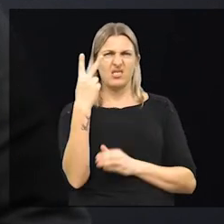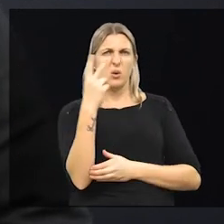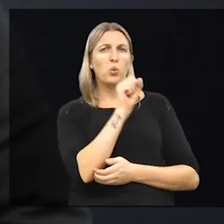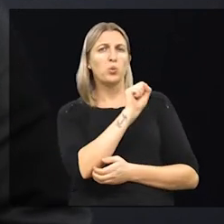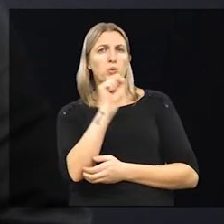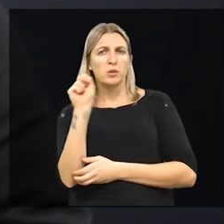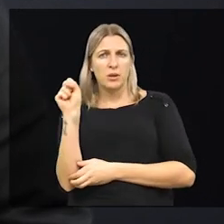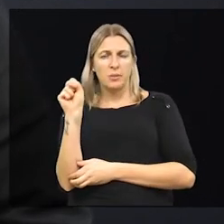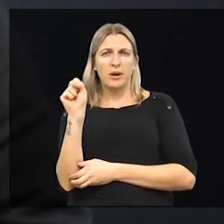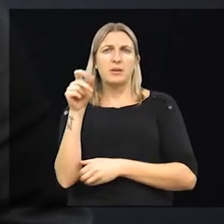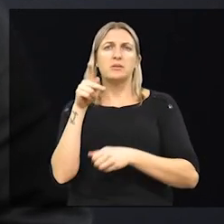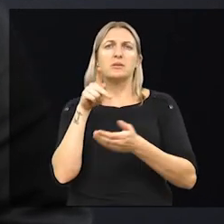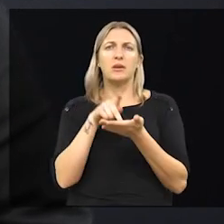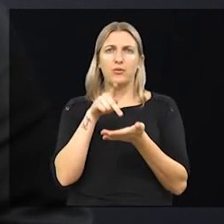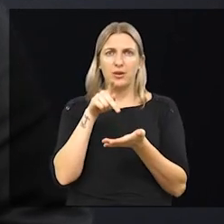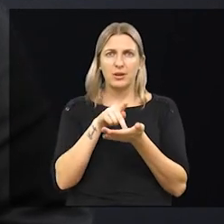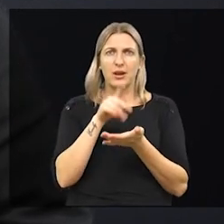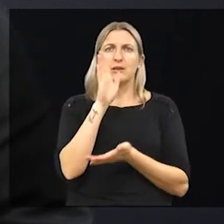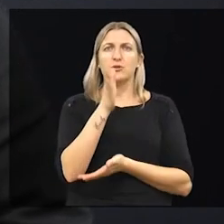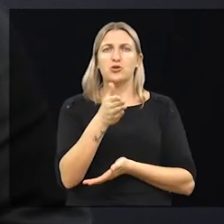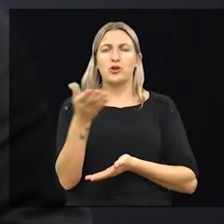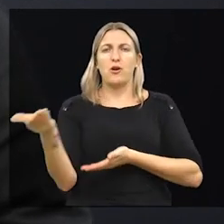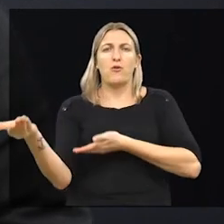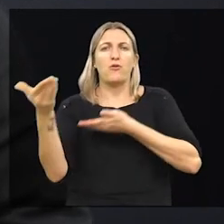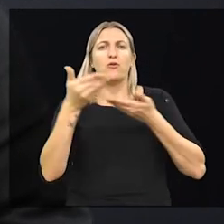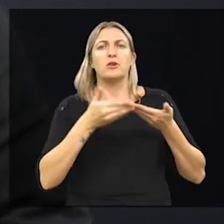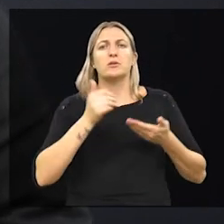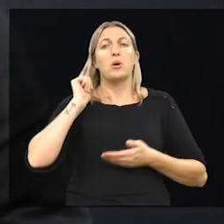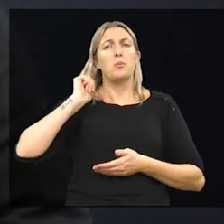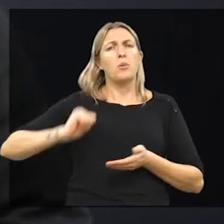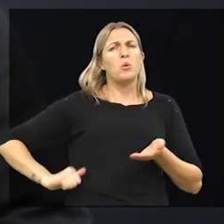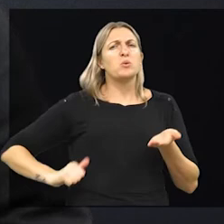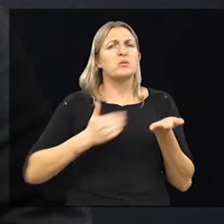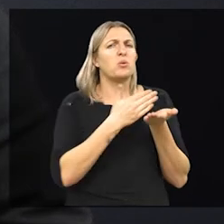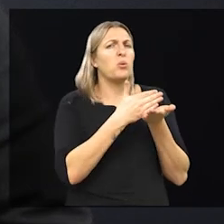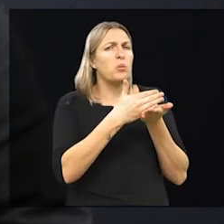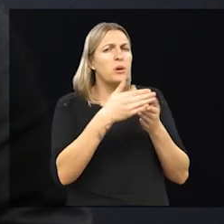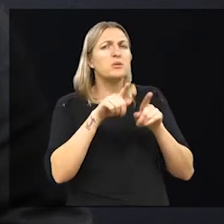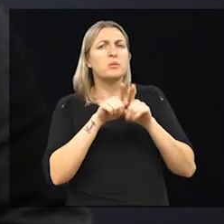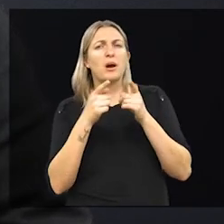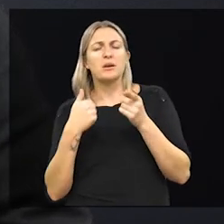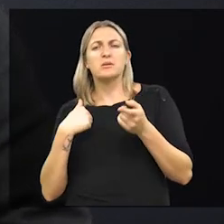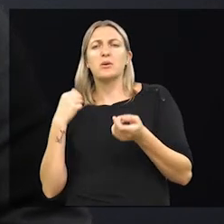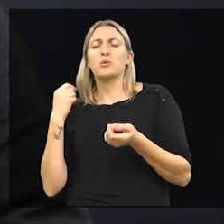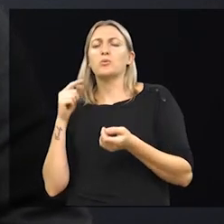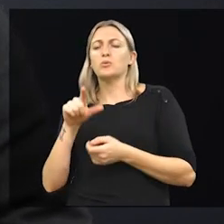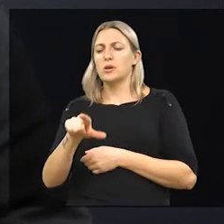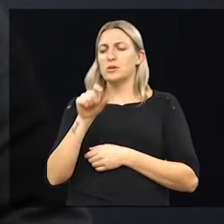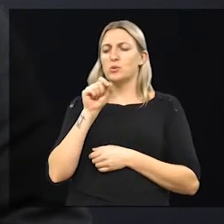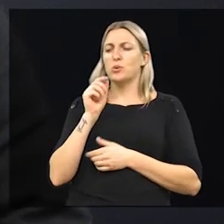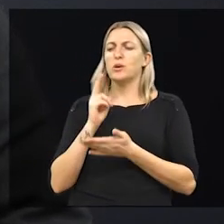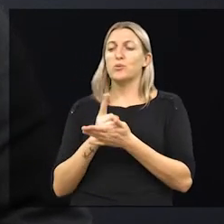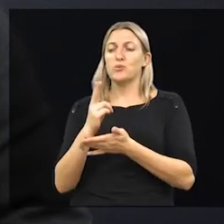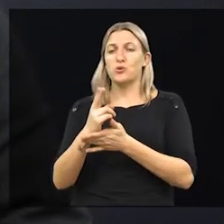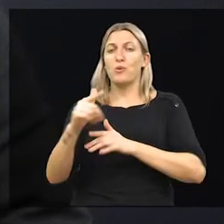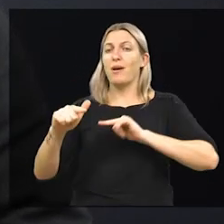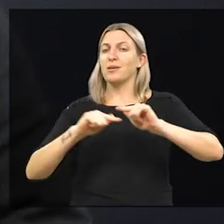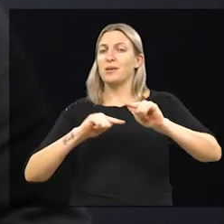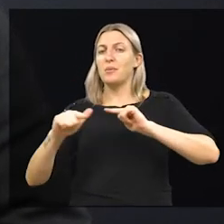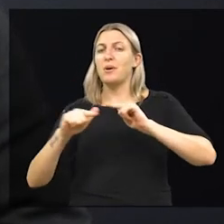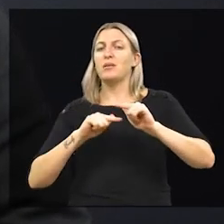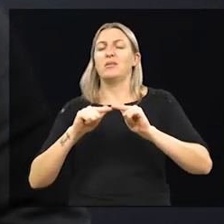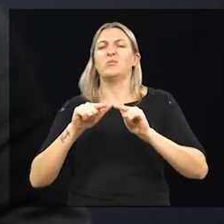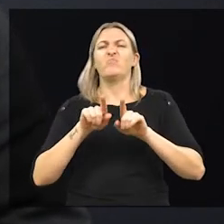tempo porém quando chegou ao final do primeiro semestre eu percebi que se eu tivesse a bolsa poderia me dedicar com mais